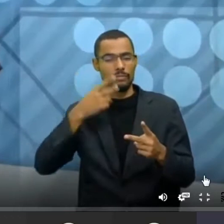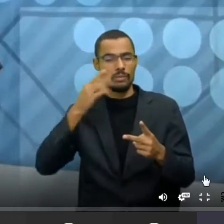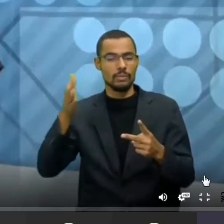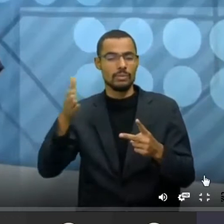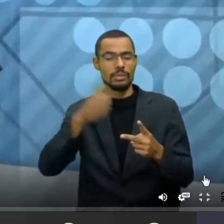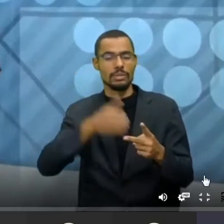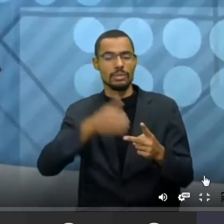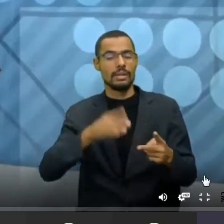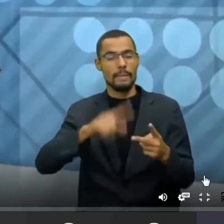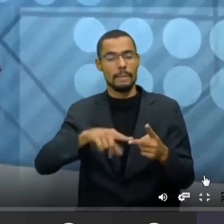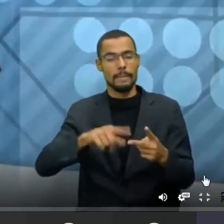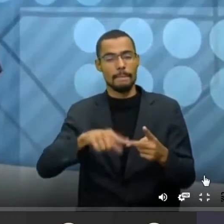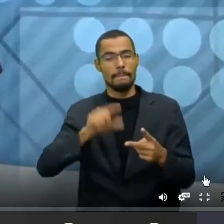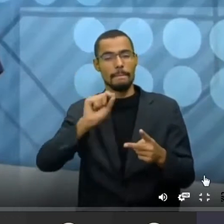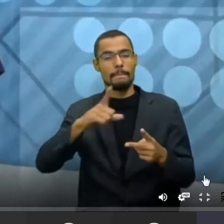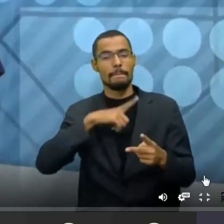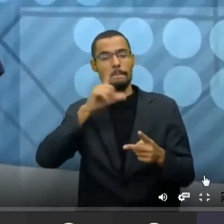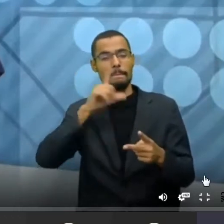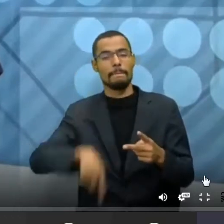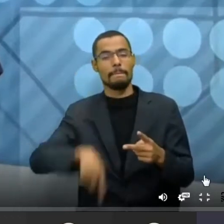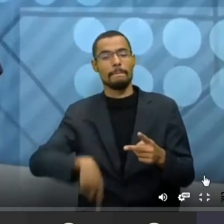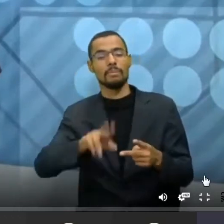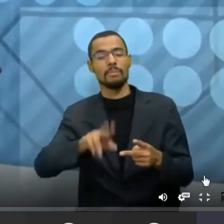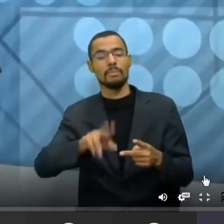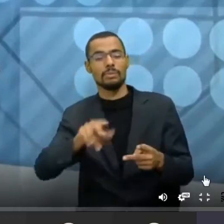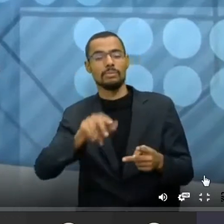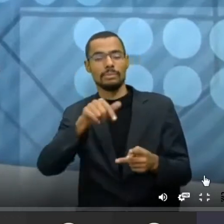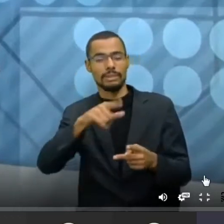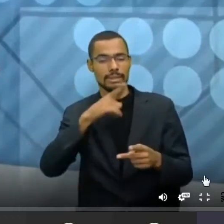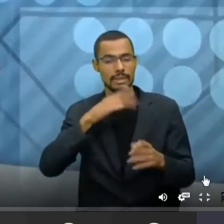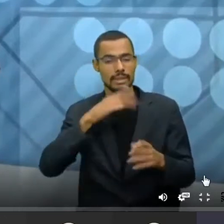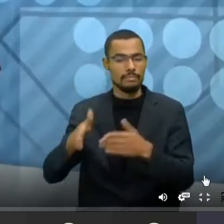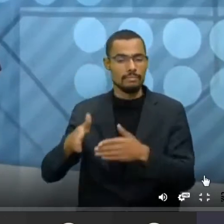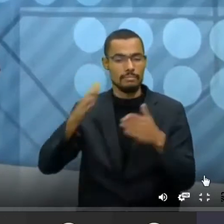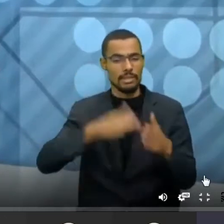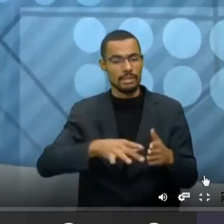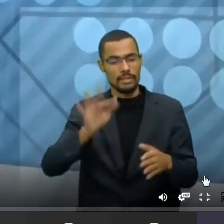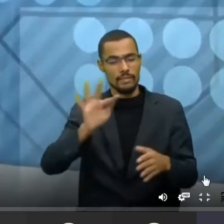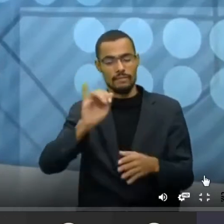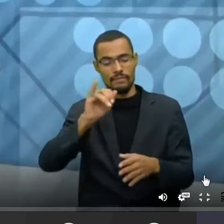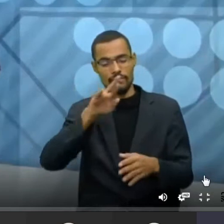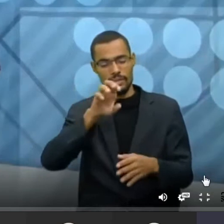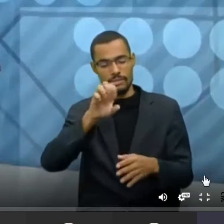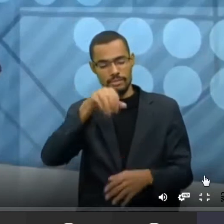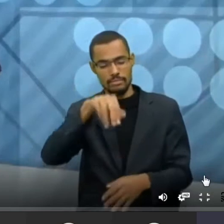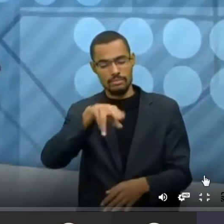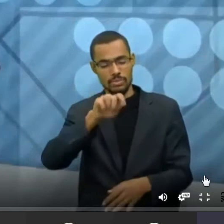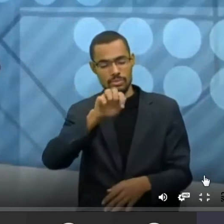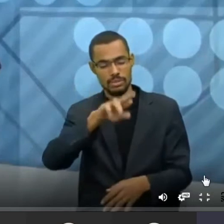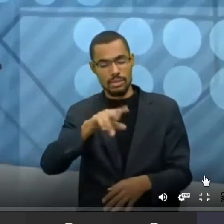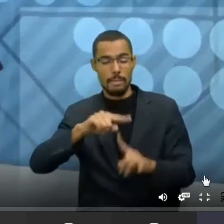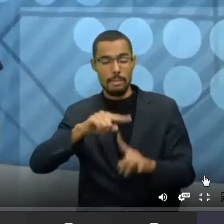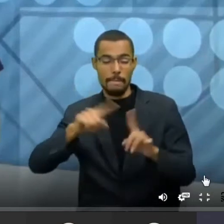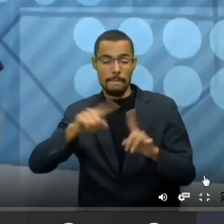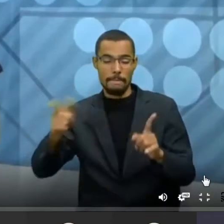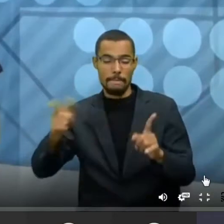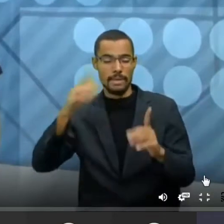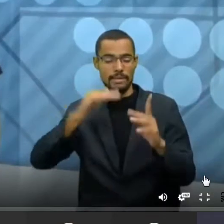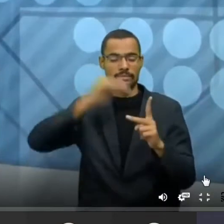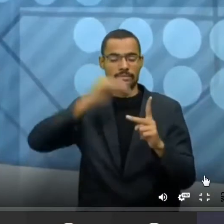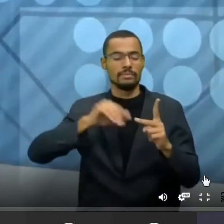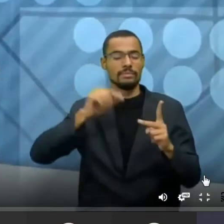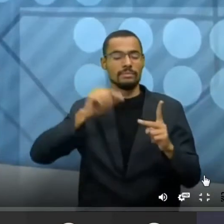camada de mucosa, eu tenho ali uma regiãozinha que é preenchida por umas fibras musculares, e logo acima dessa camada